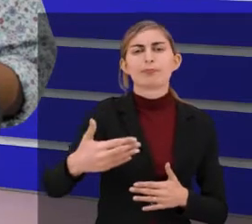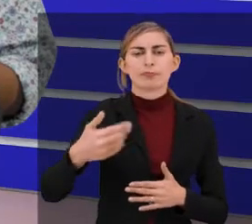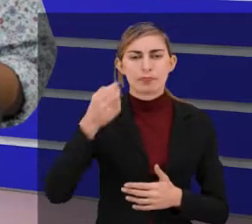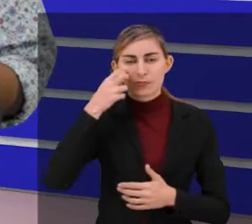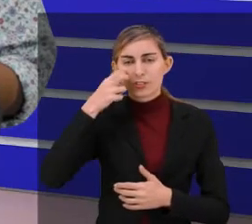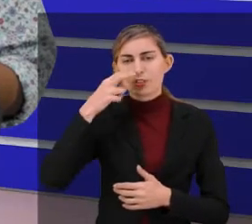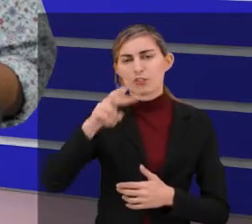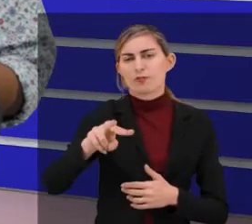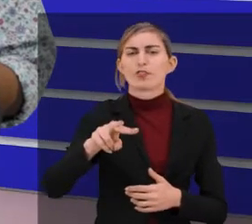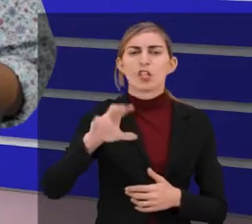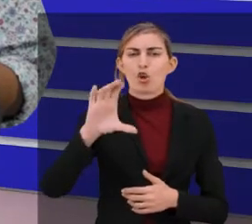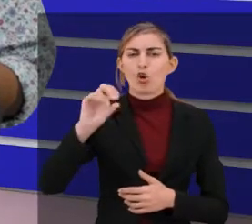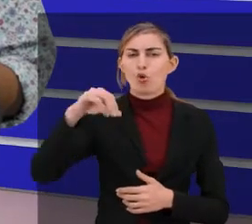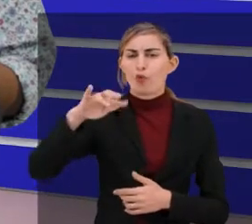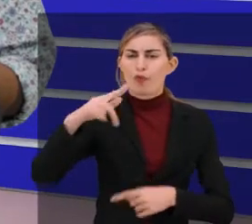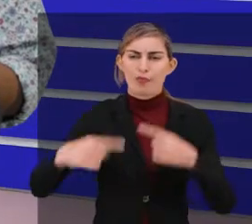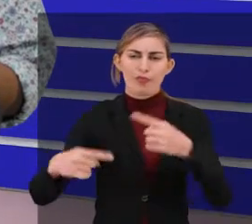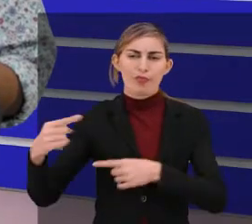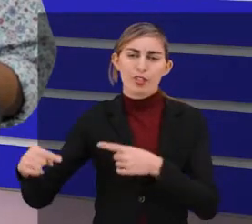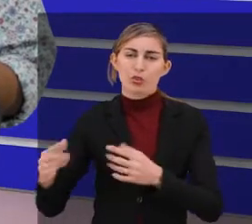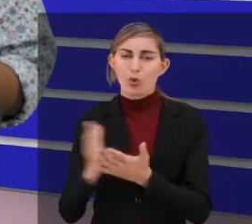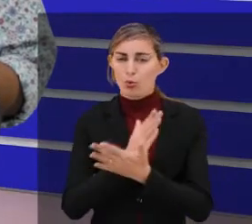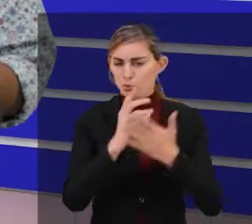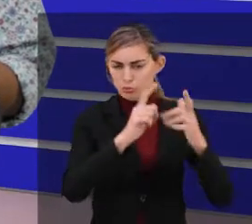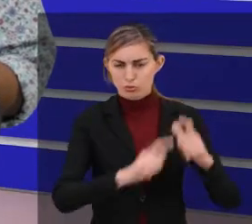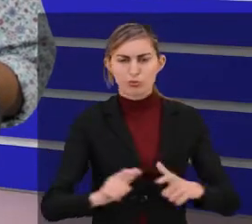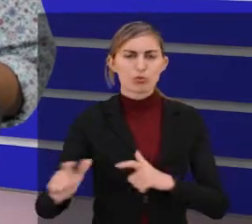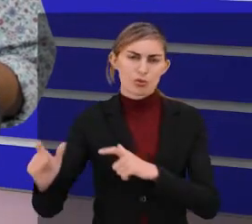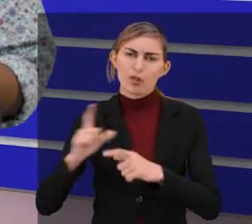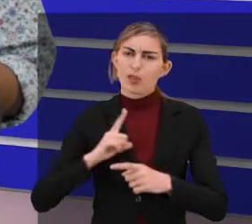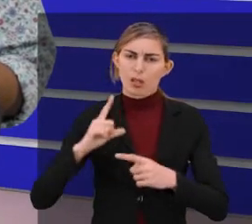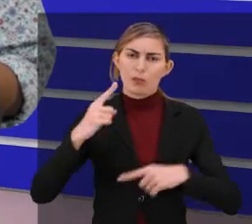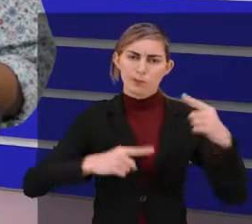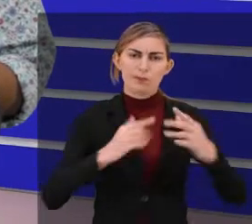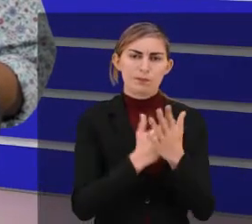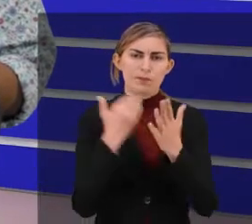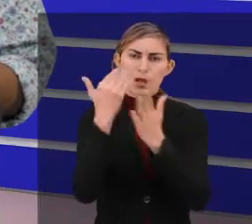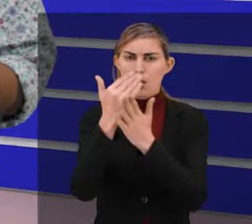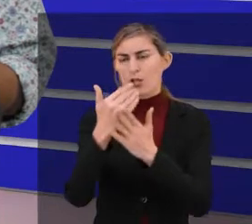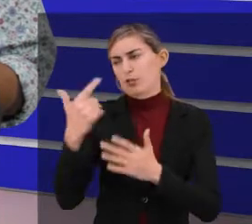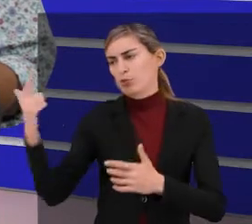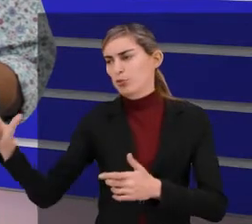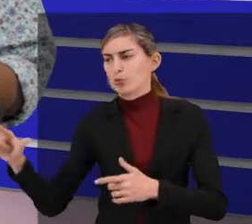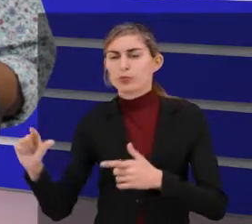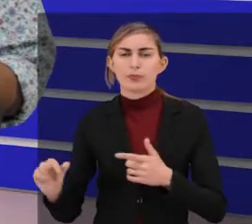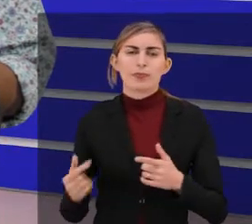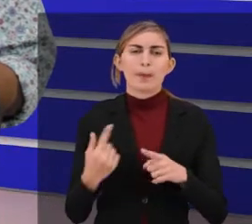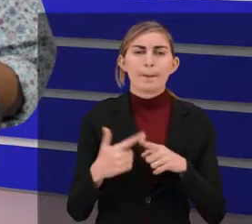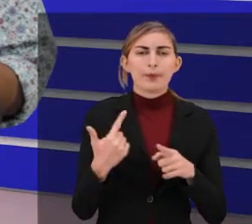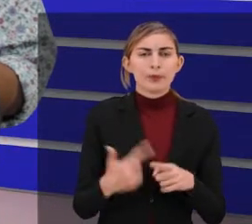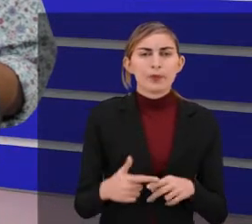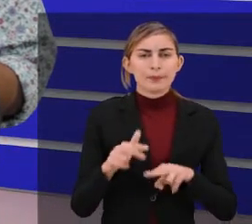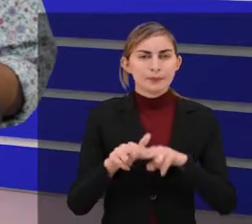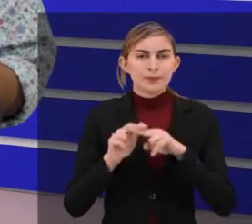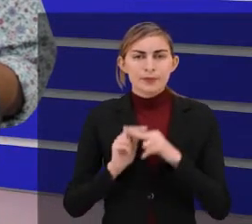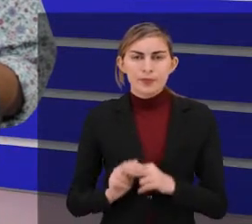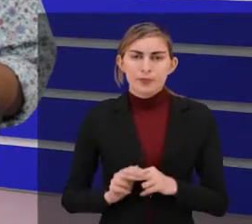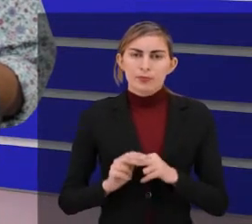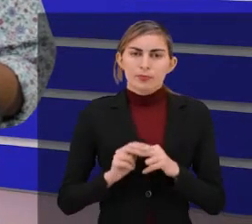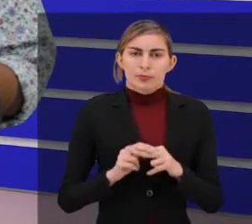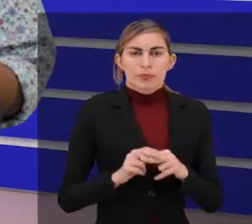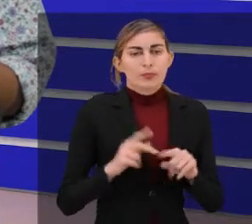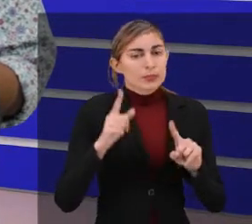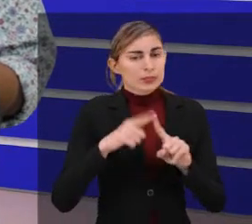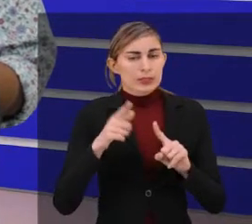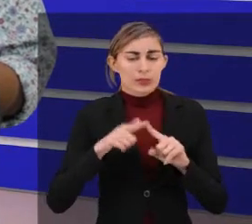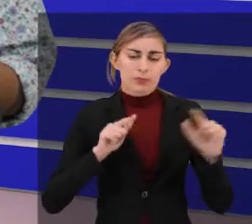nós temos conflitos. Algumas organizações têm mais conflitos do que outros. Por quê? Por conta do estilo